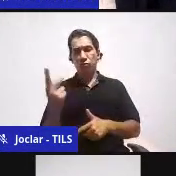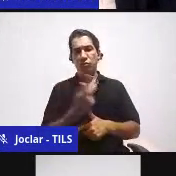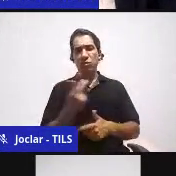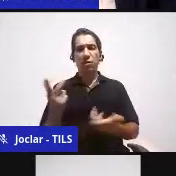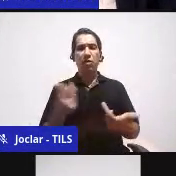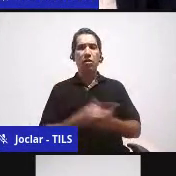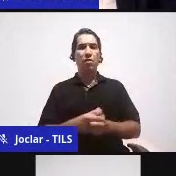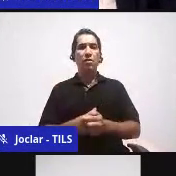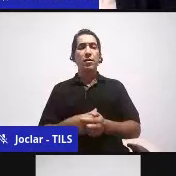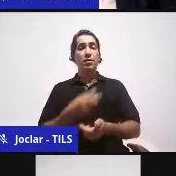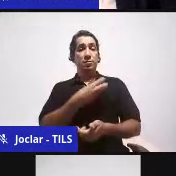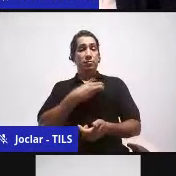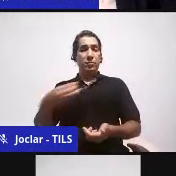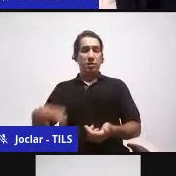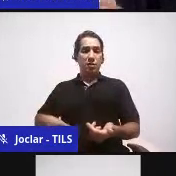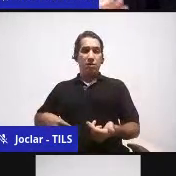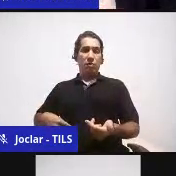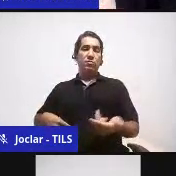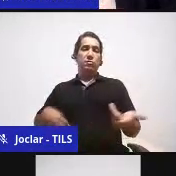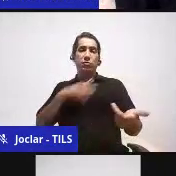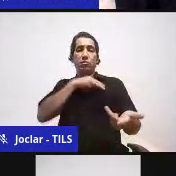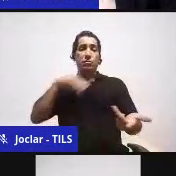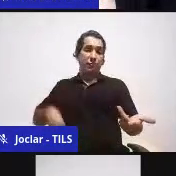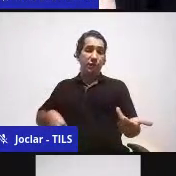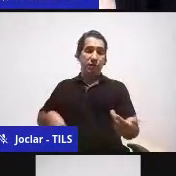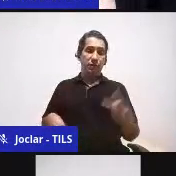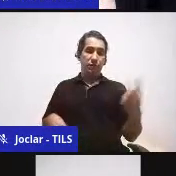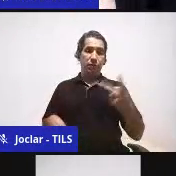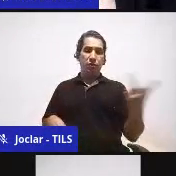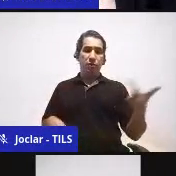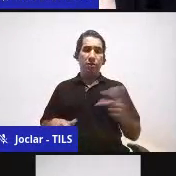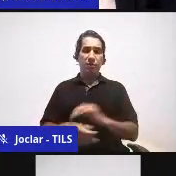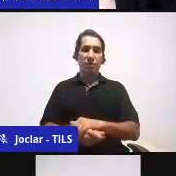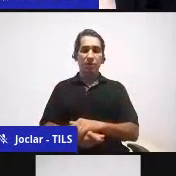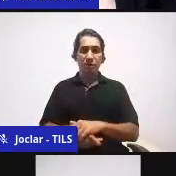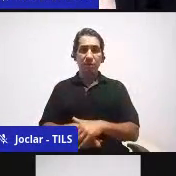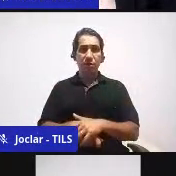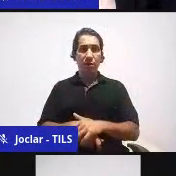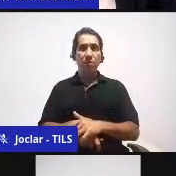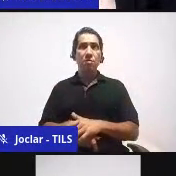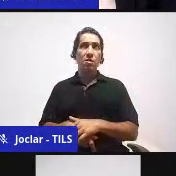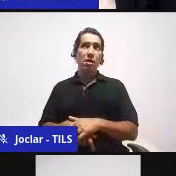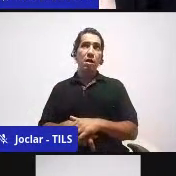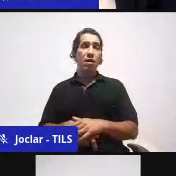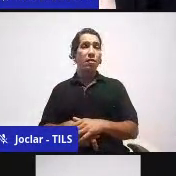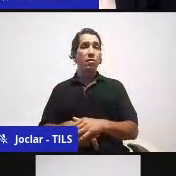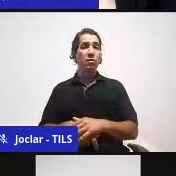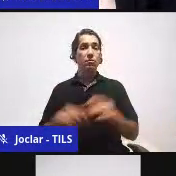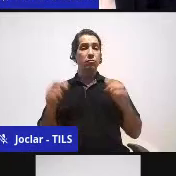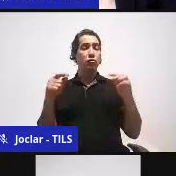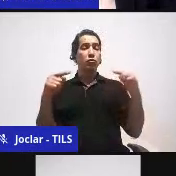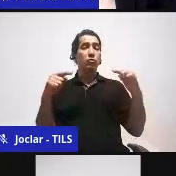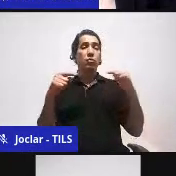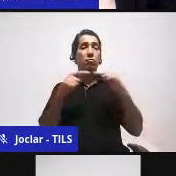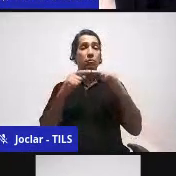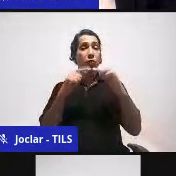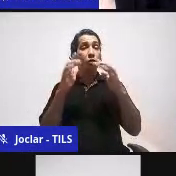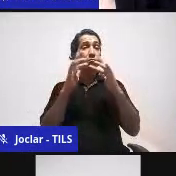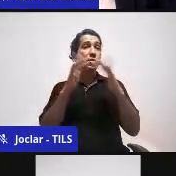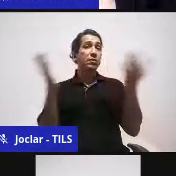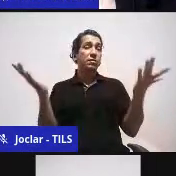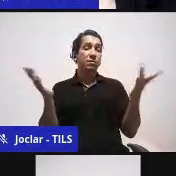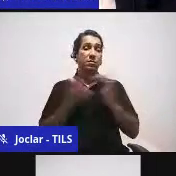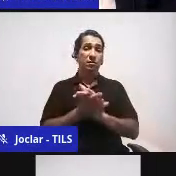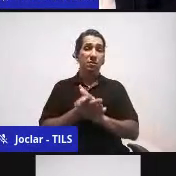eu tenho 2 vizinhos que são extrema-direita, eu tenho 2 vizinhos que são extrema-esquerda, e eu conheço todos eles, porque a gente mora na mesma